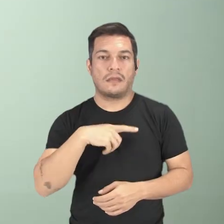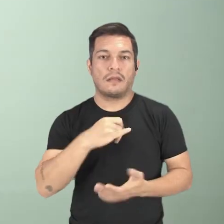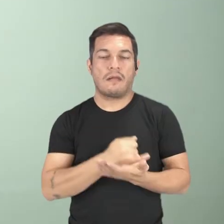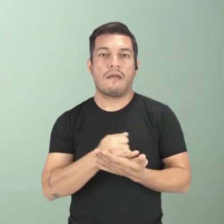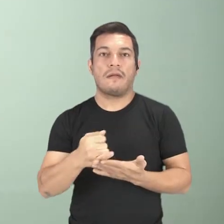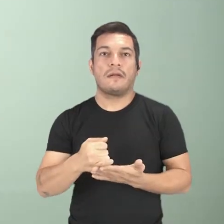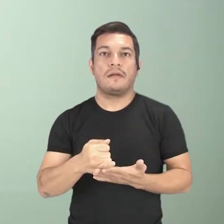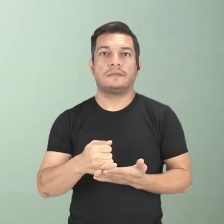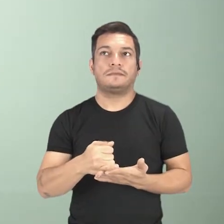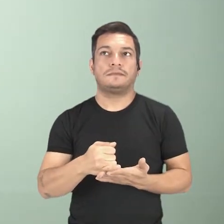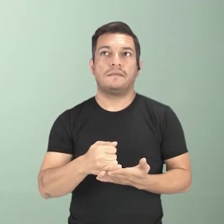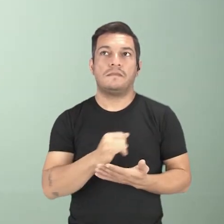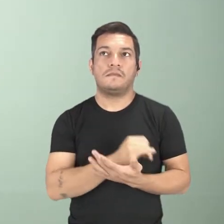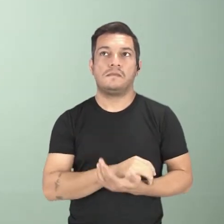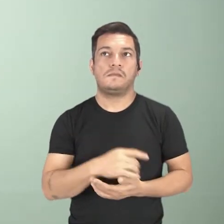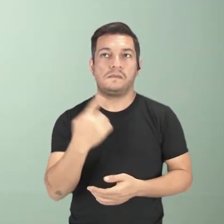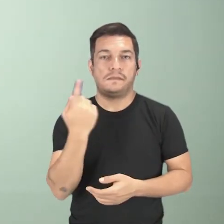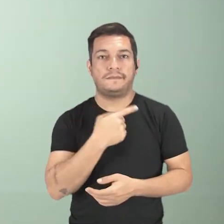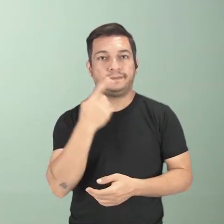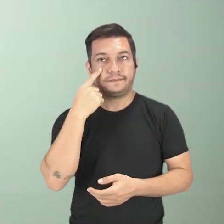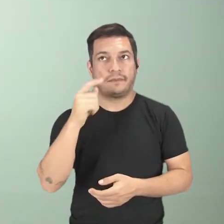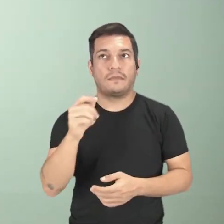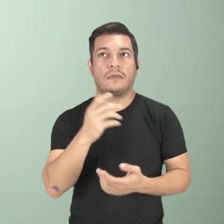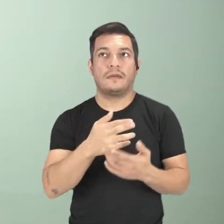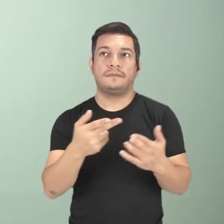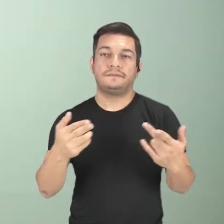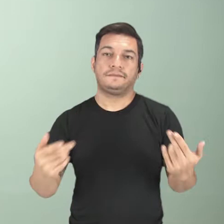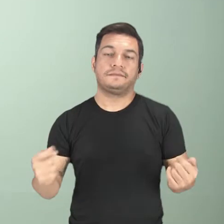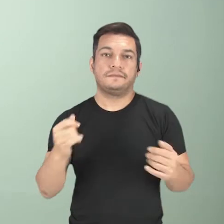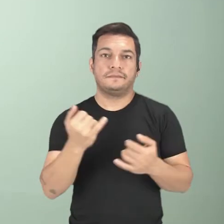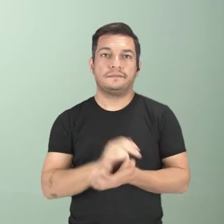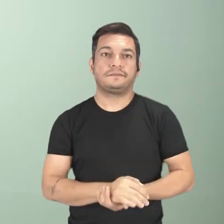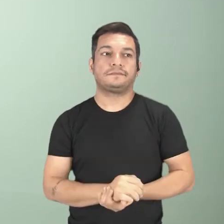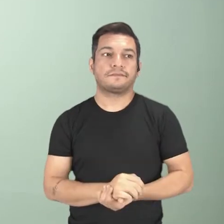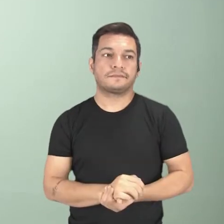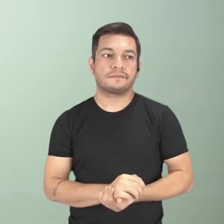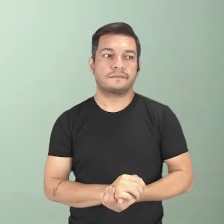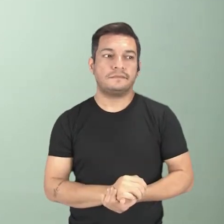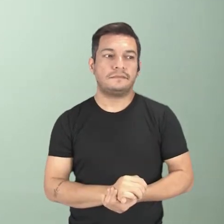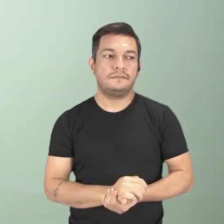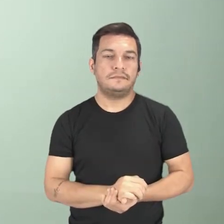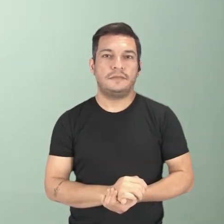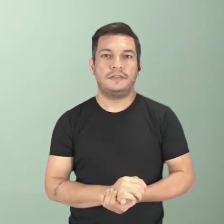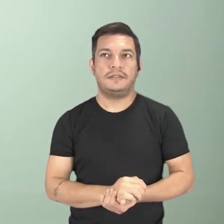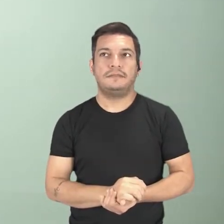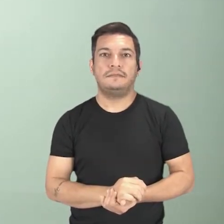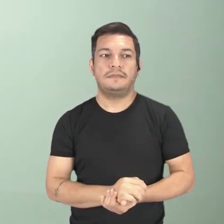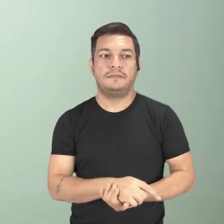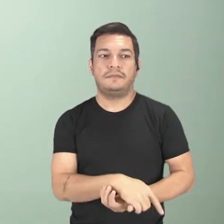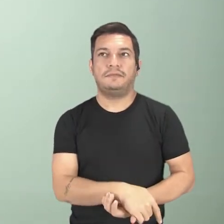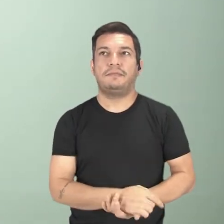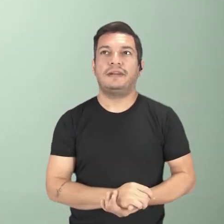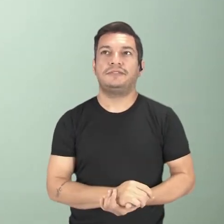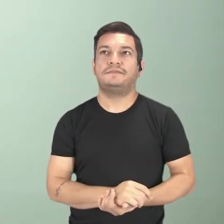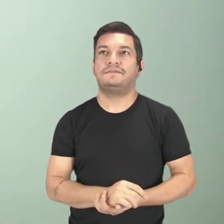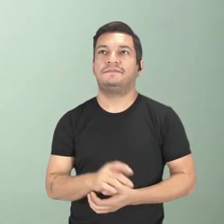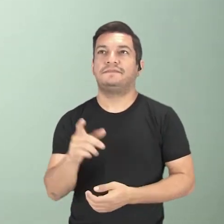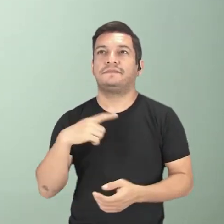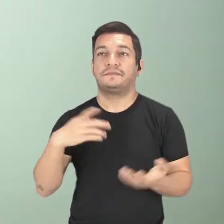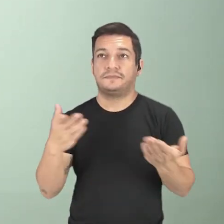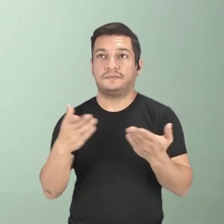introdução à probabilidade. A gente viu algumas coisinhas que nós vamos conferir de novo